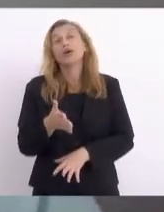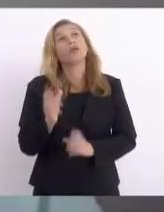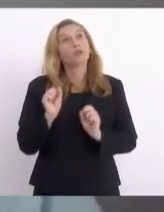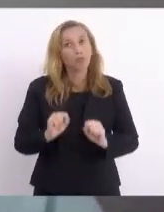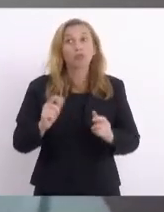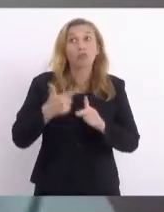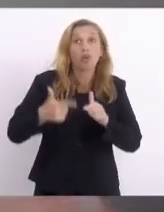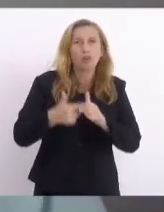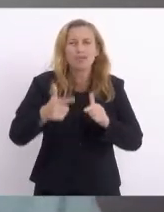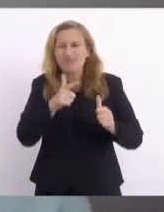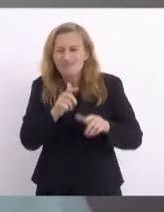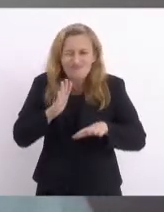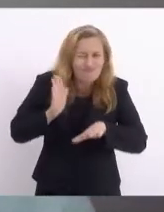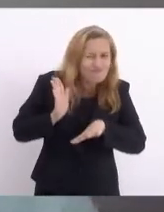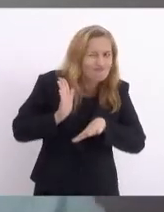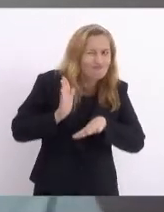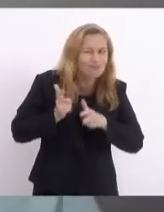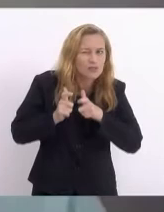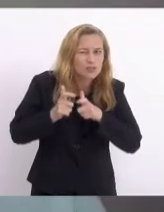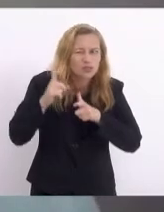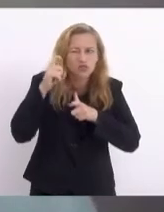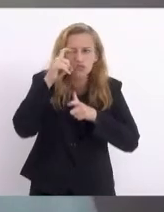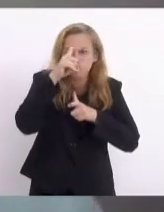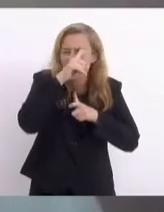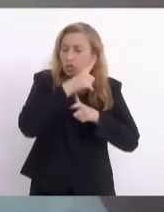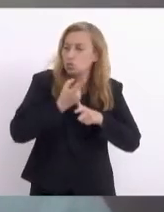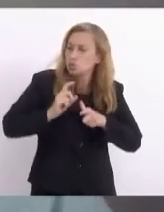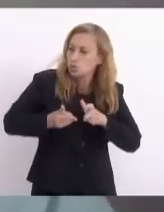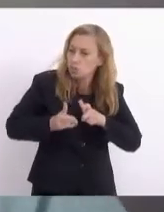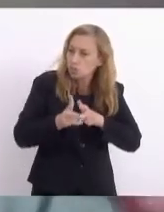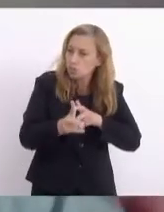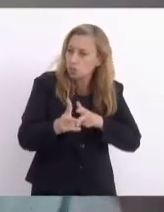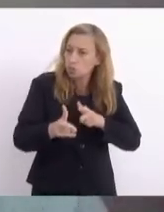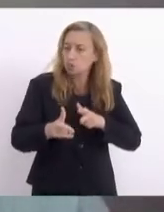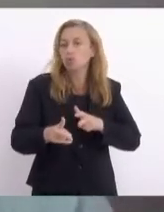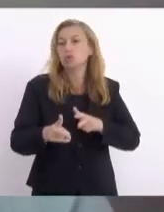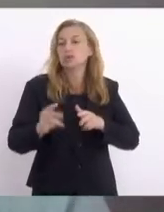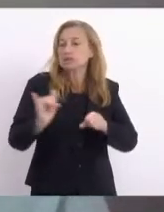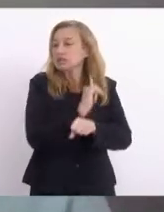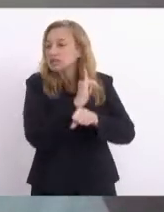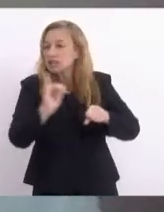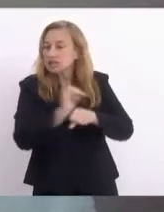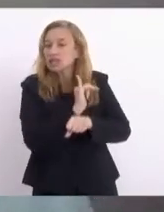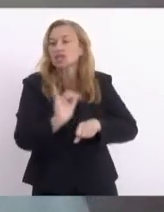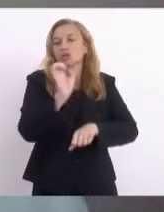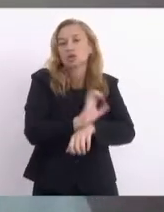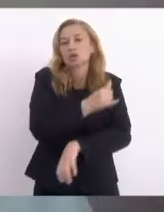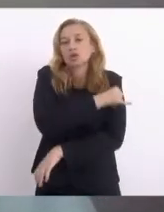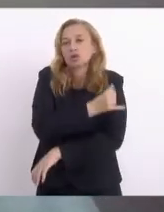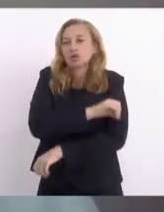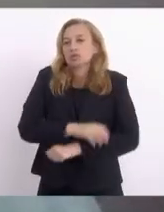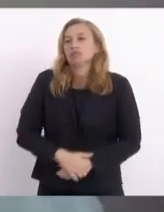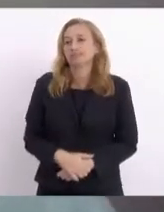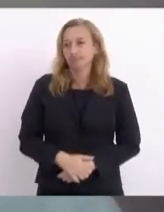ter um problema muito grave na continuidade desse modal tão estratégico para o Estado do Rio de Janeiro.